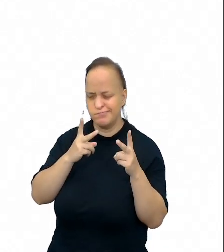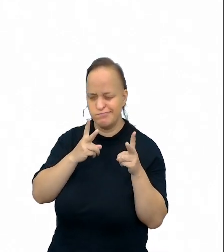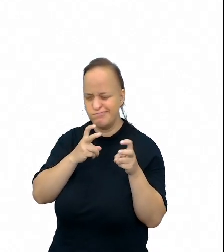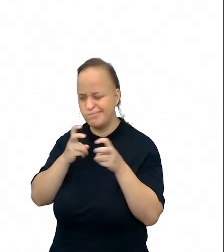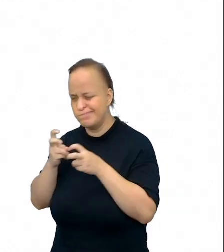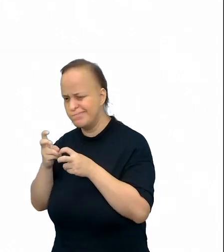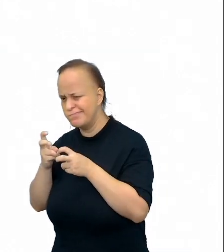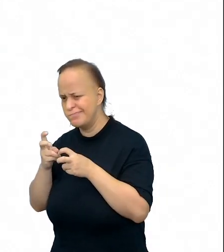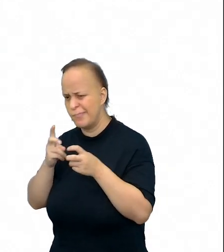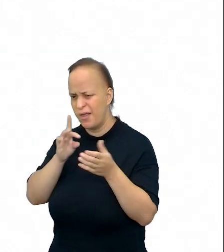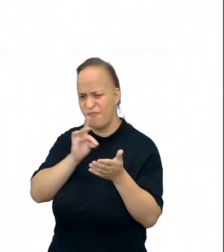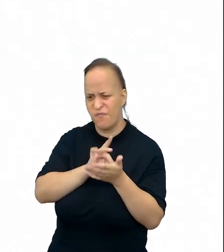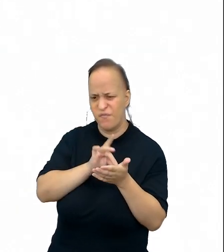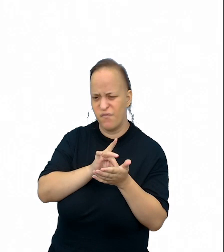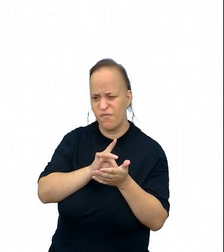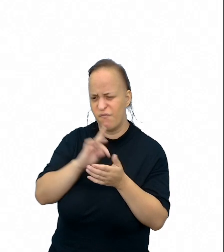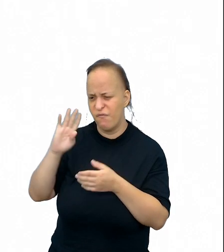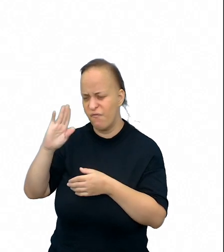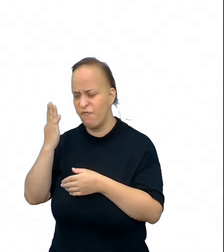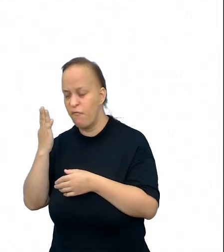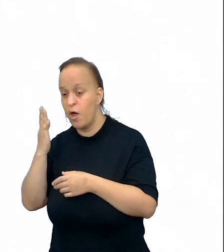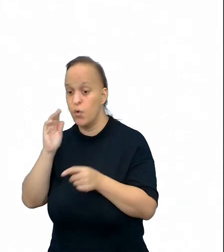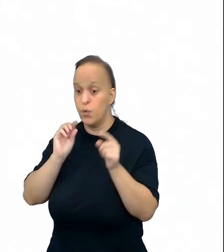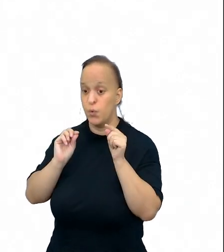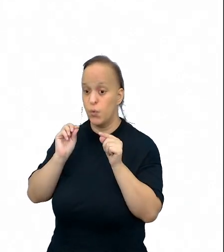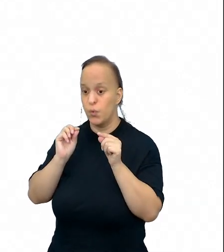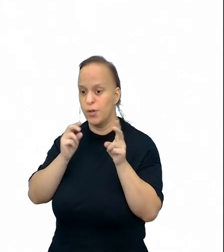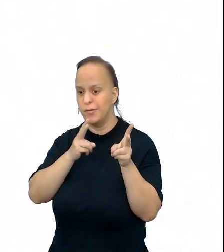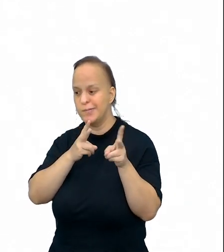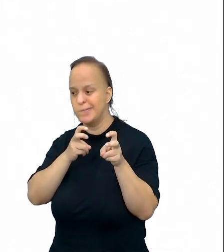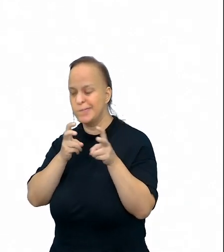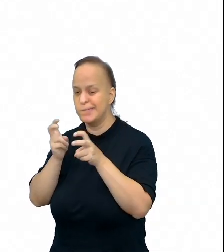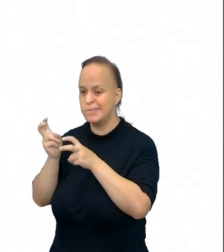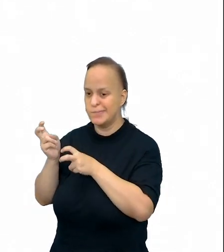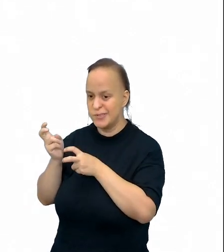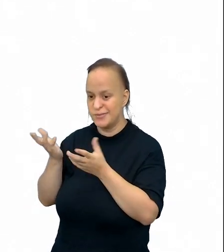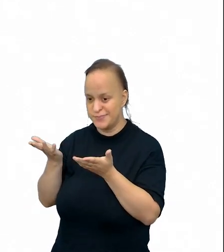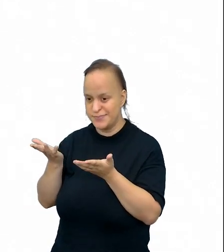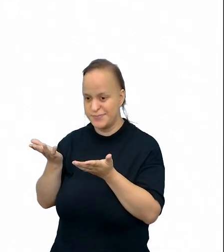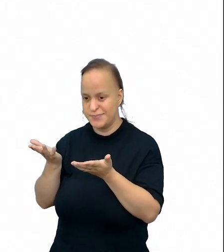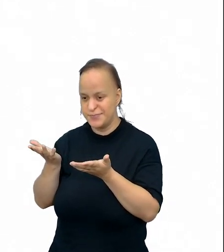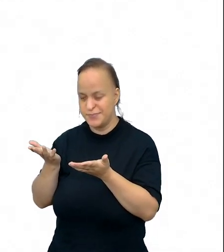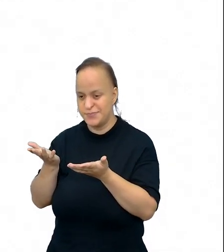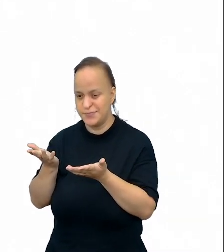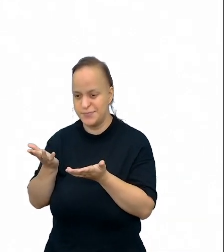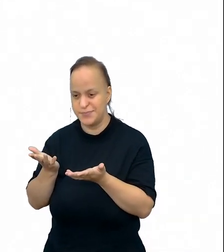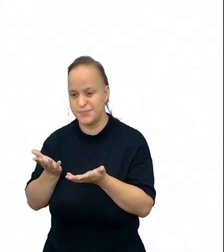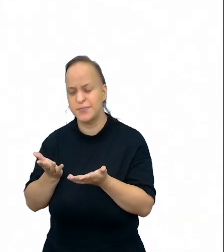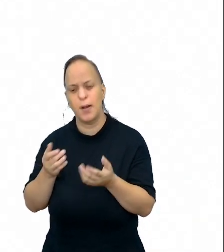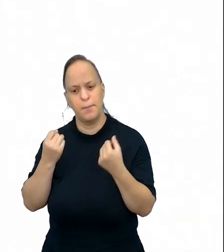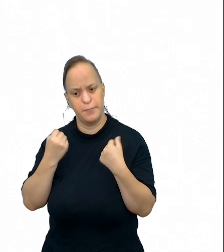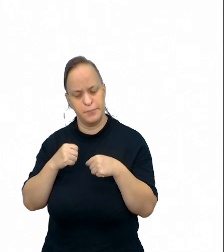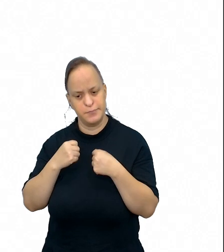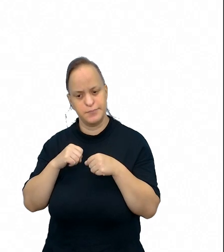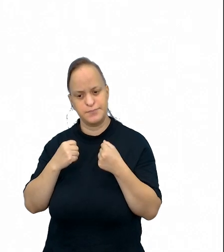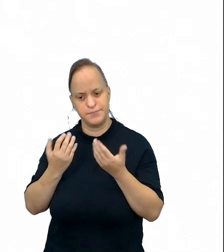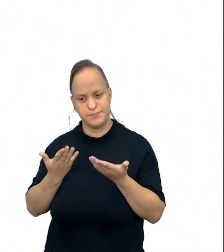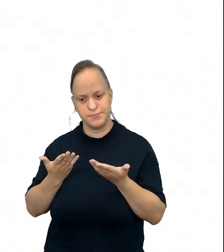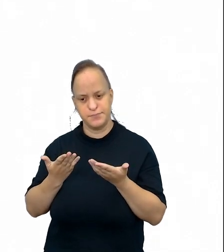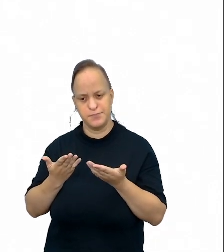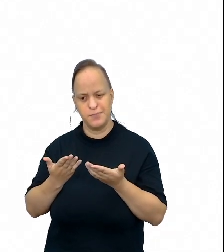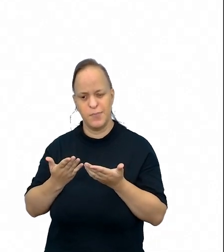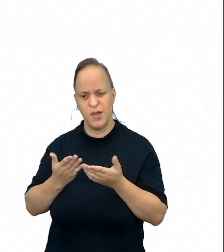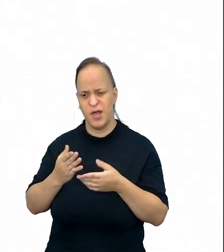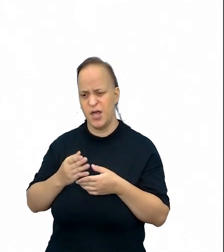que é ficção. Então, o que pode ser no campo da notícia e o que pode ser uma história, mesmo que tenha um